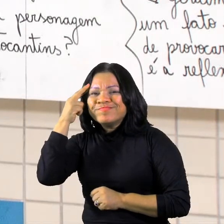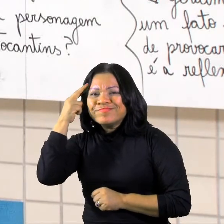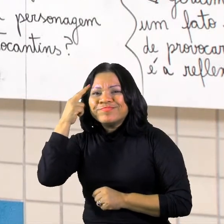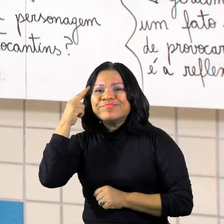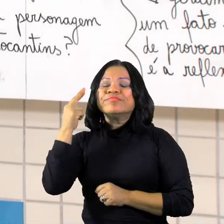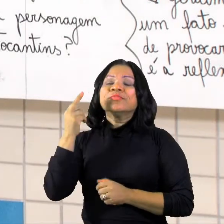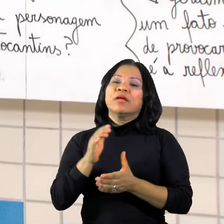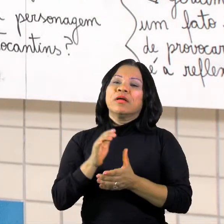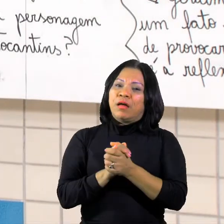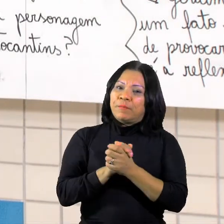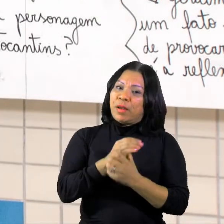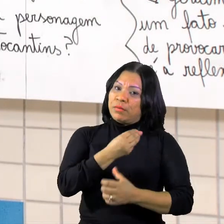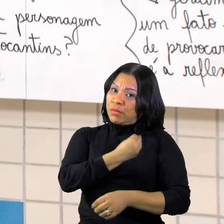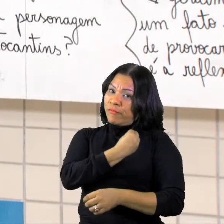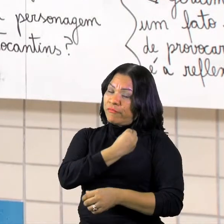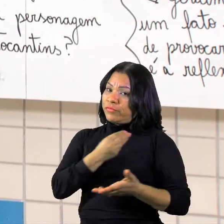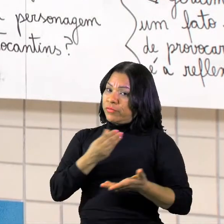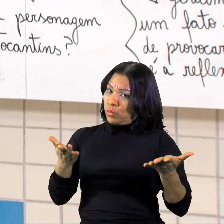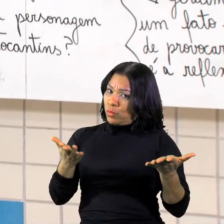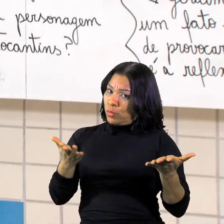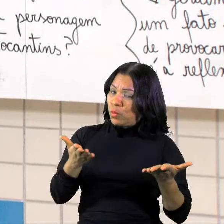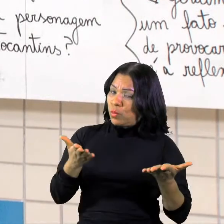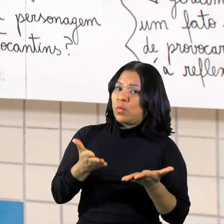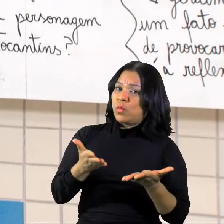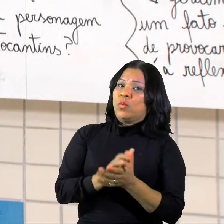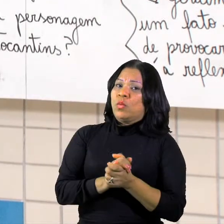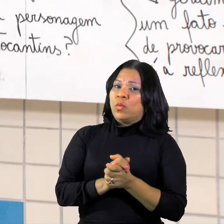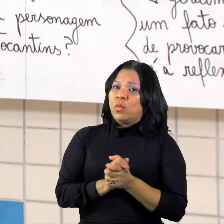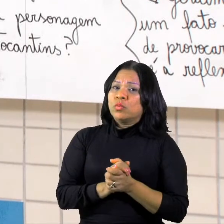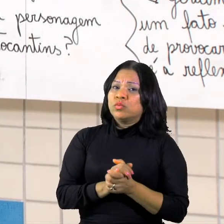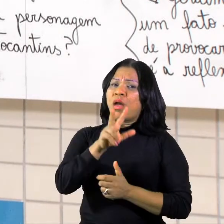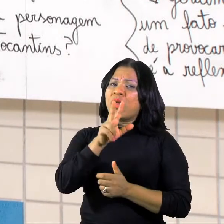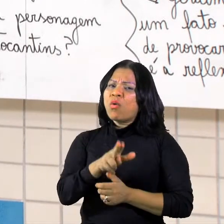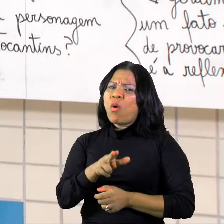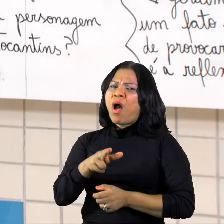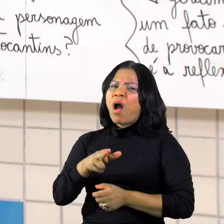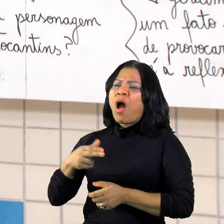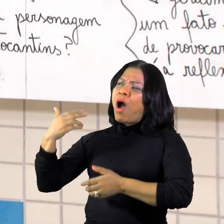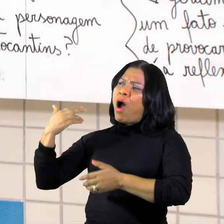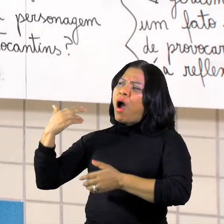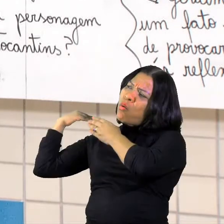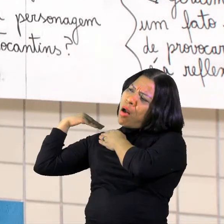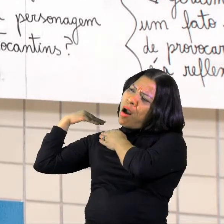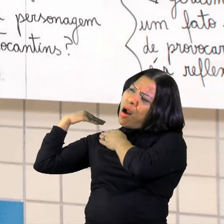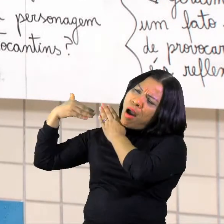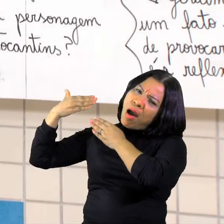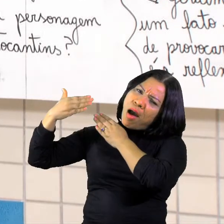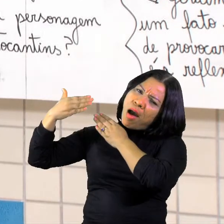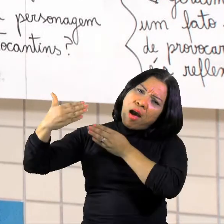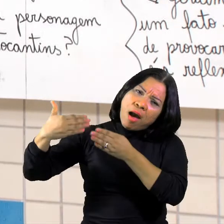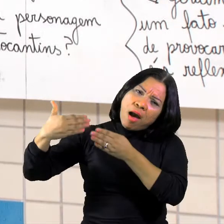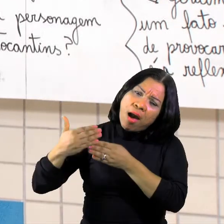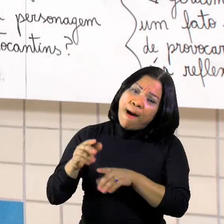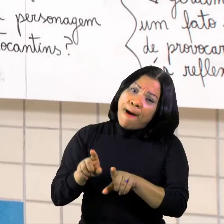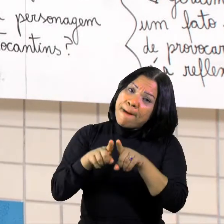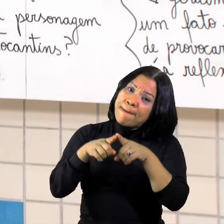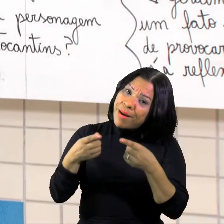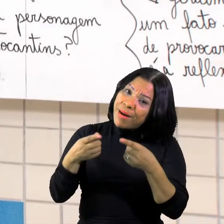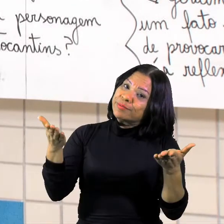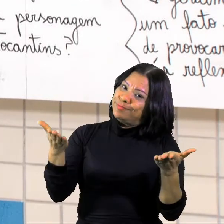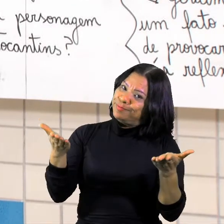tão atuais, que mesmo a gente pegando lá do nosso passado, que era um passado mais tranquilo, digamos assim,